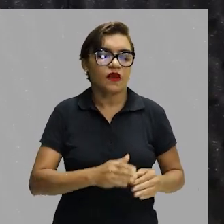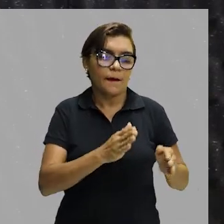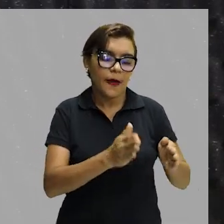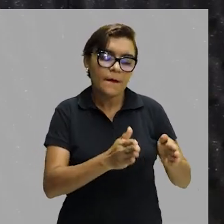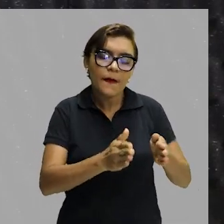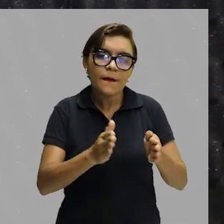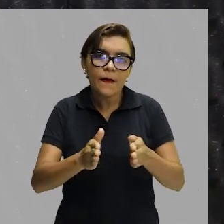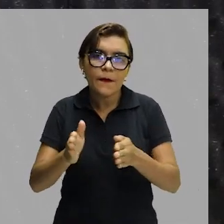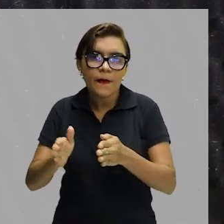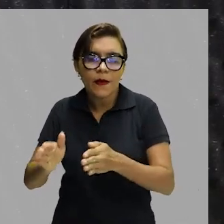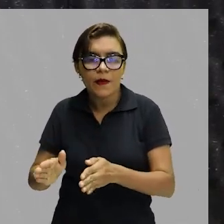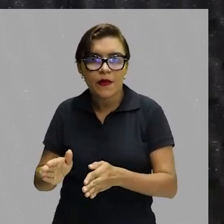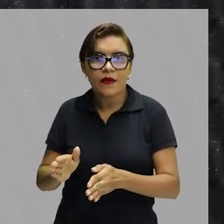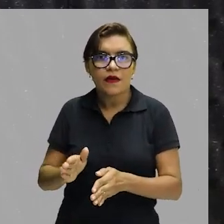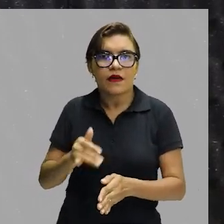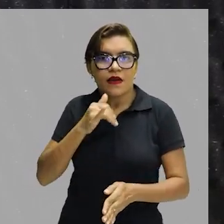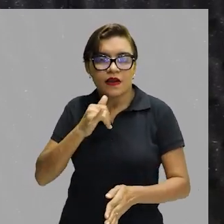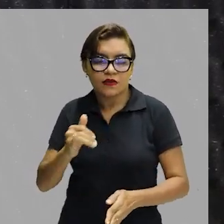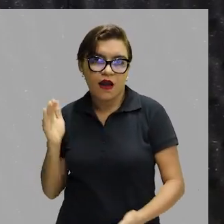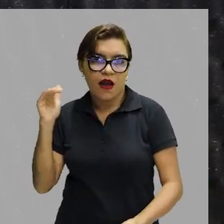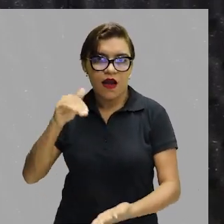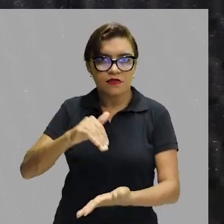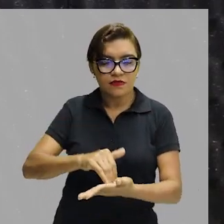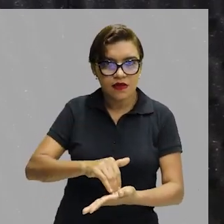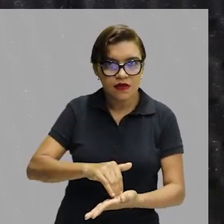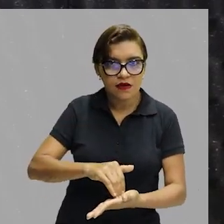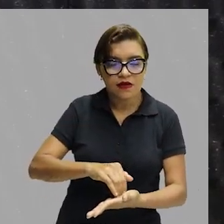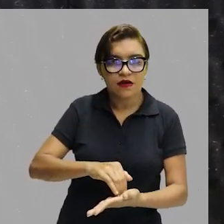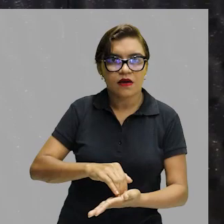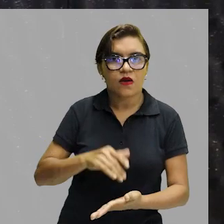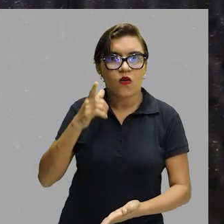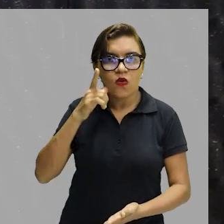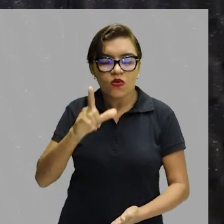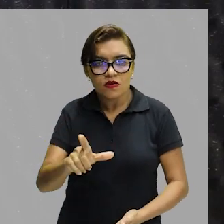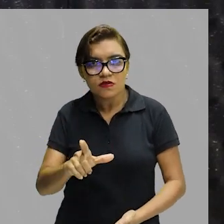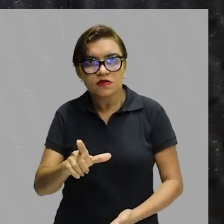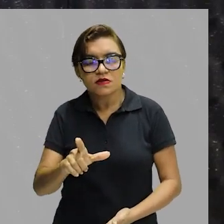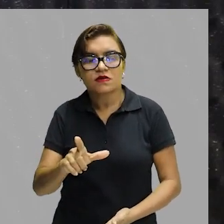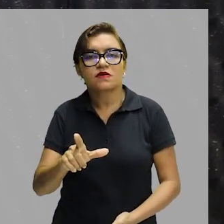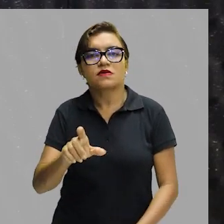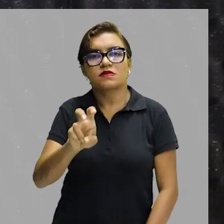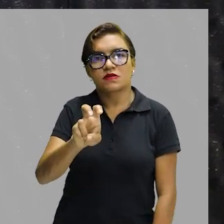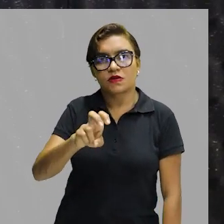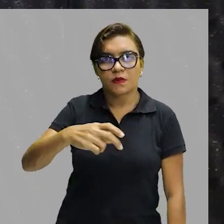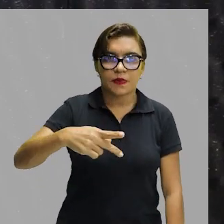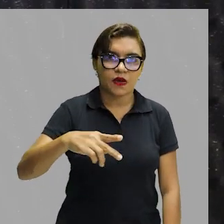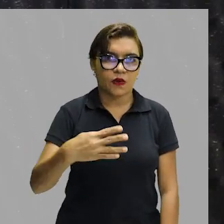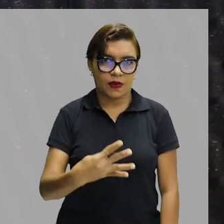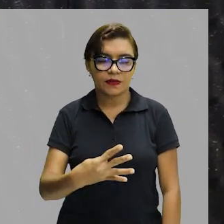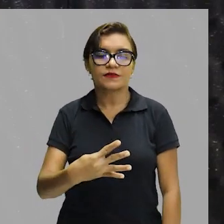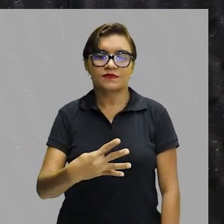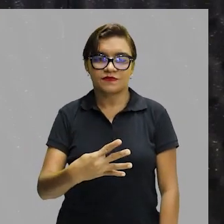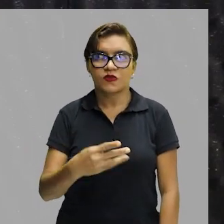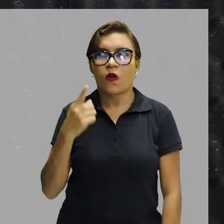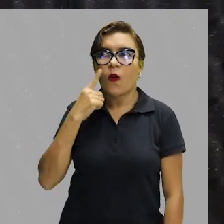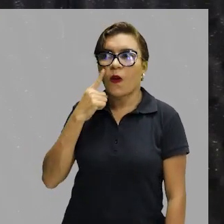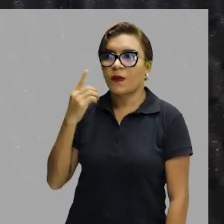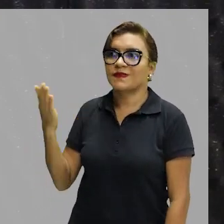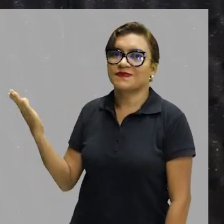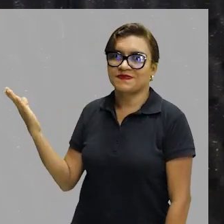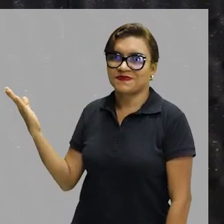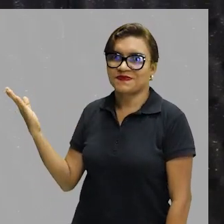eletrônica até chegar no 5P4, né? E aqui está feito. Fizemos a distribuição eletrônica até chegar